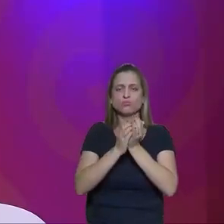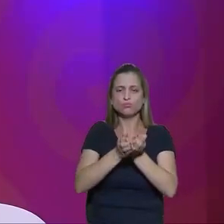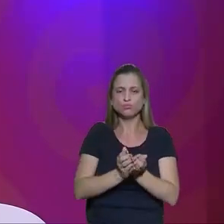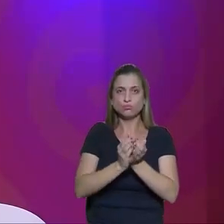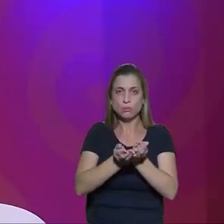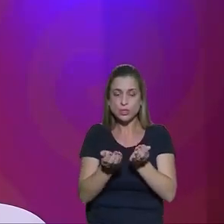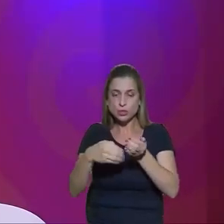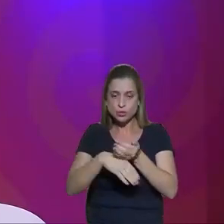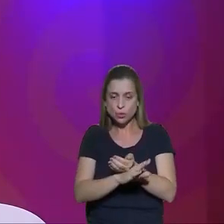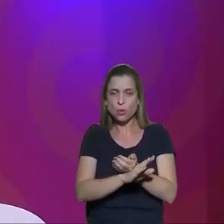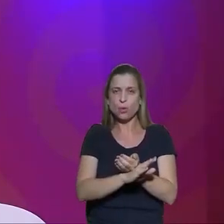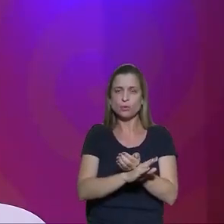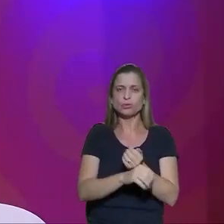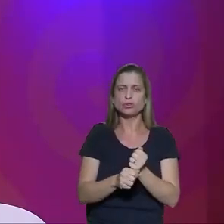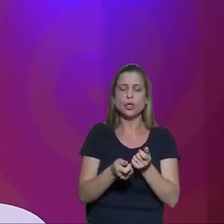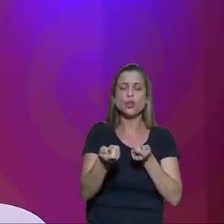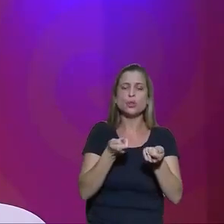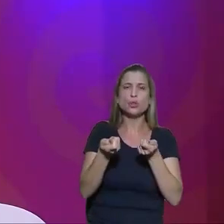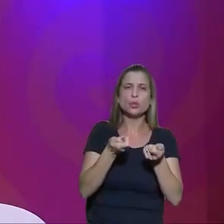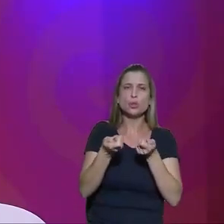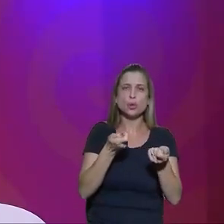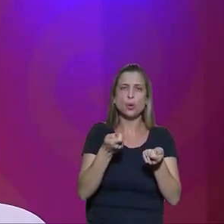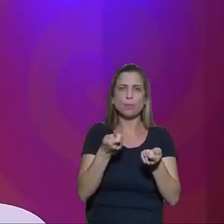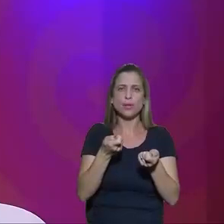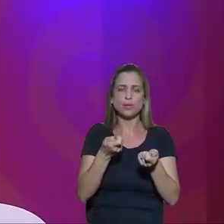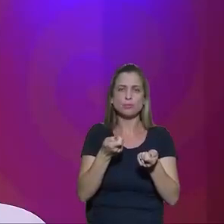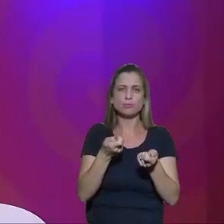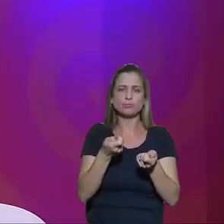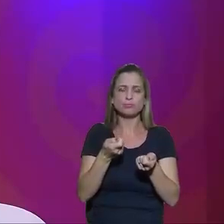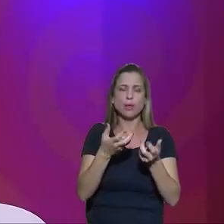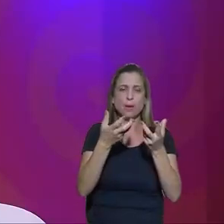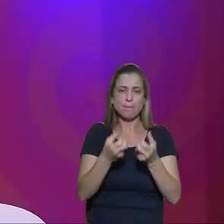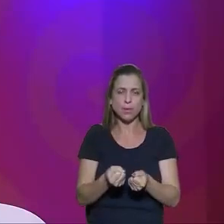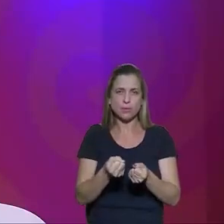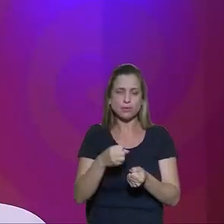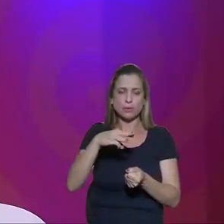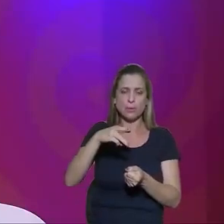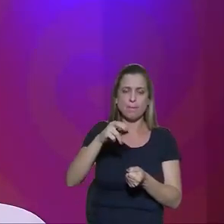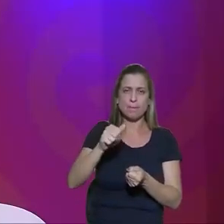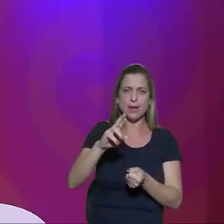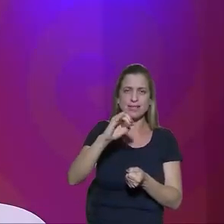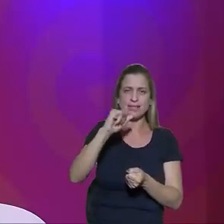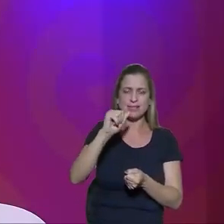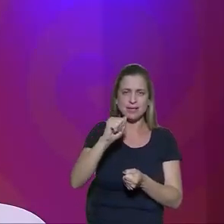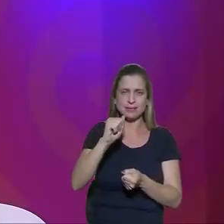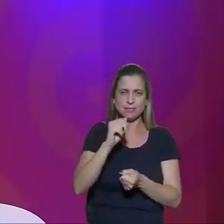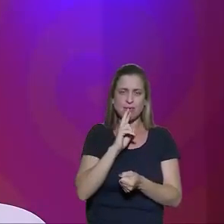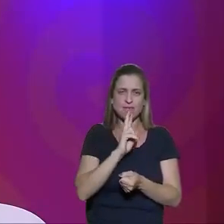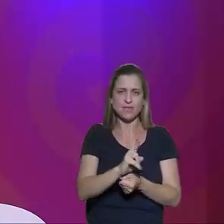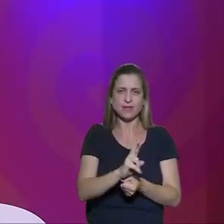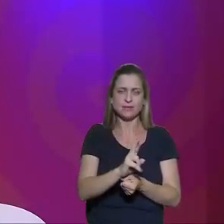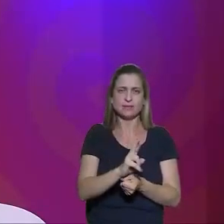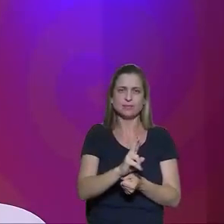esconde, refute a ambição de dominar o tomo posse logo existo, que Márcia Tiburi tanto refere, quando cita